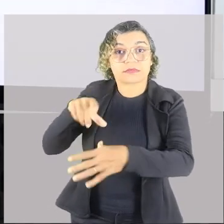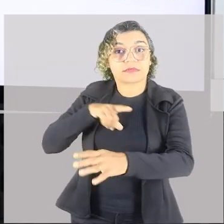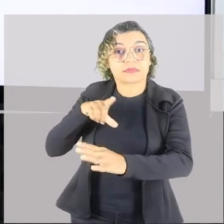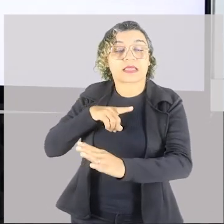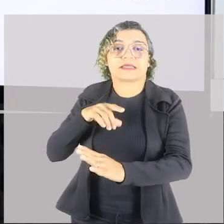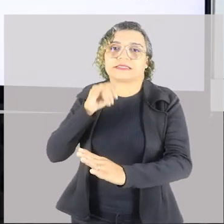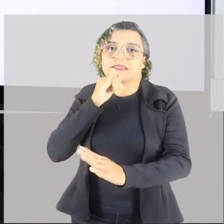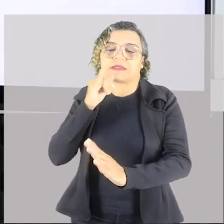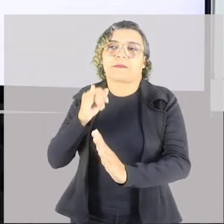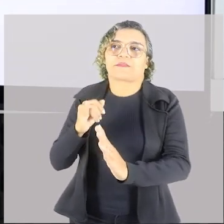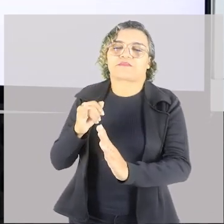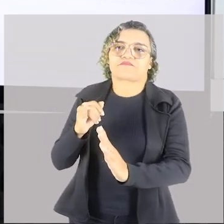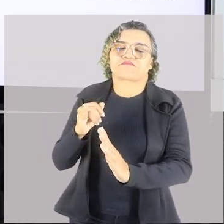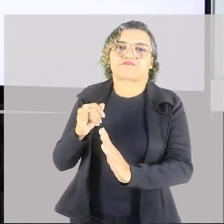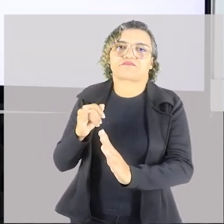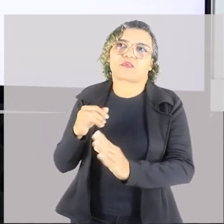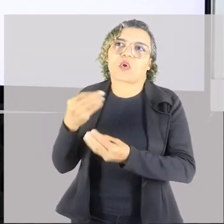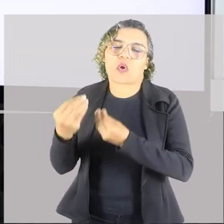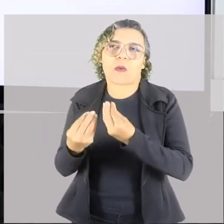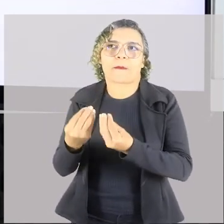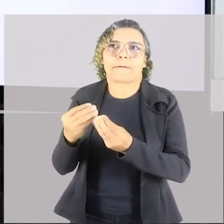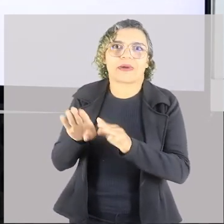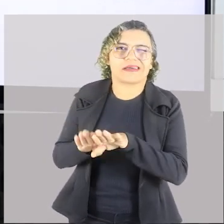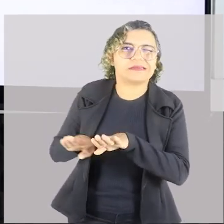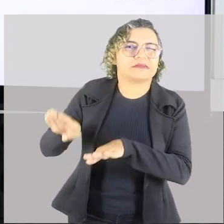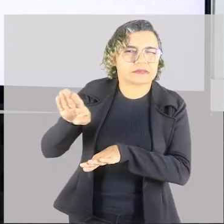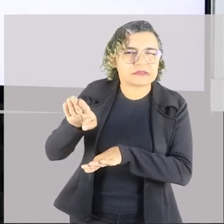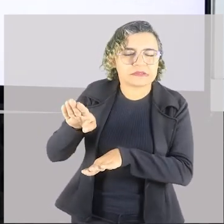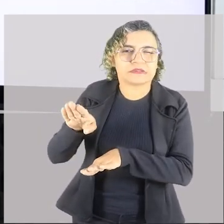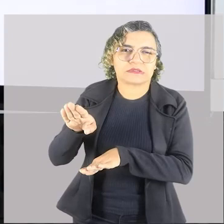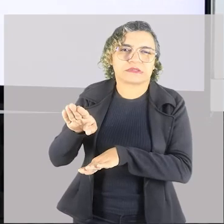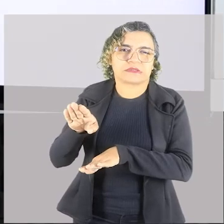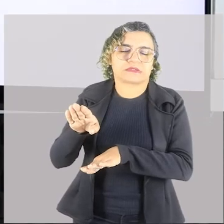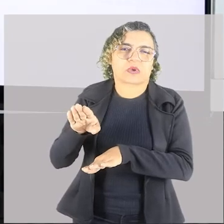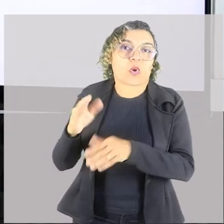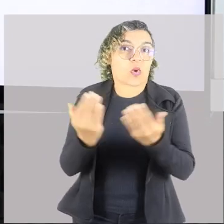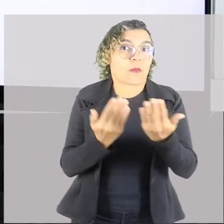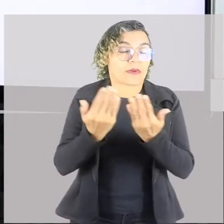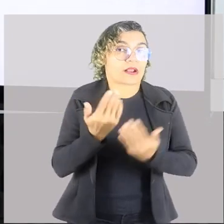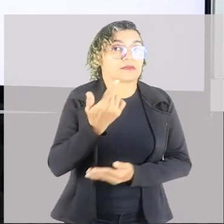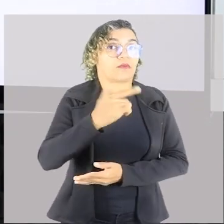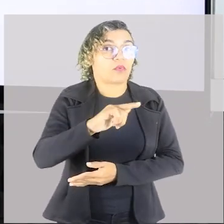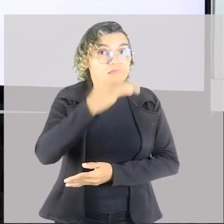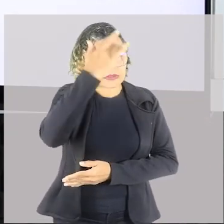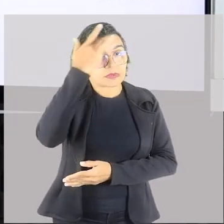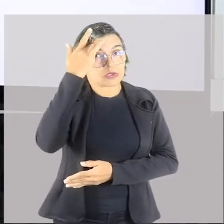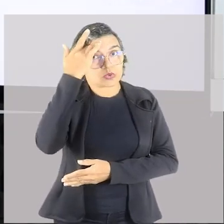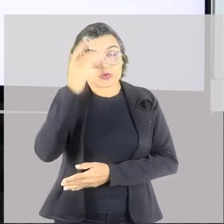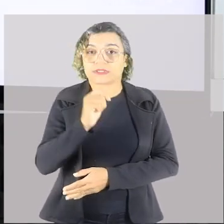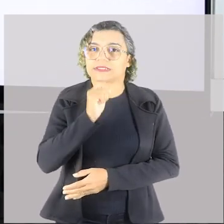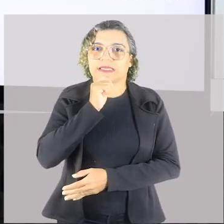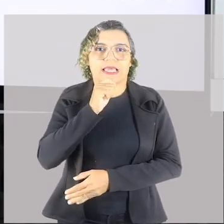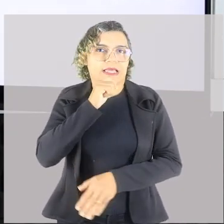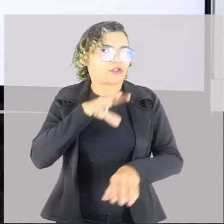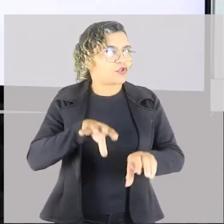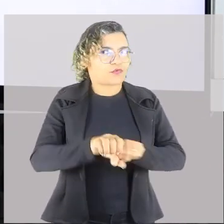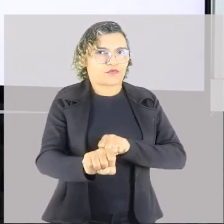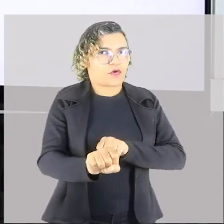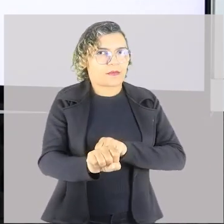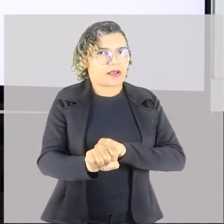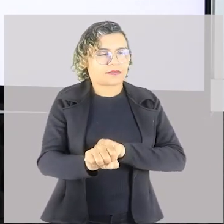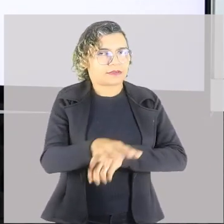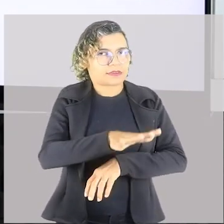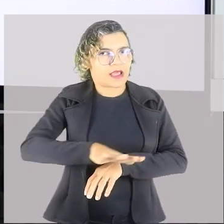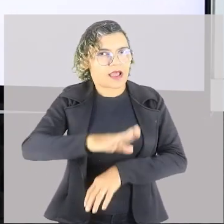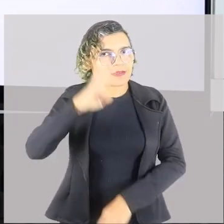hierarquia, nessa relação de poder como alguém que está acima, né, de quem não tem esse nível de formação